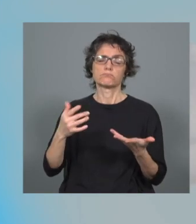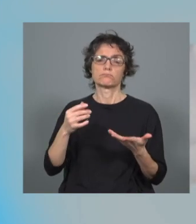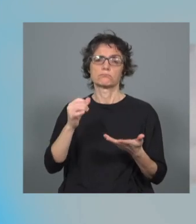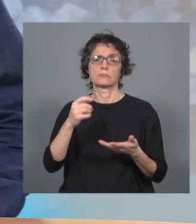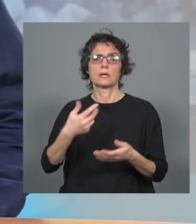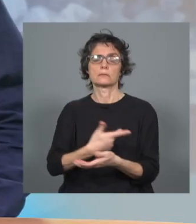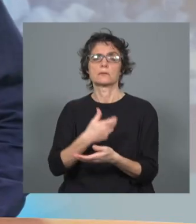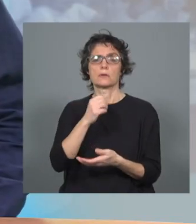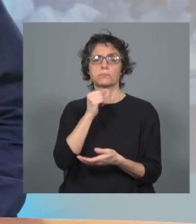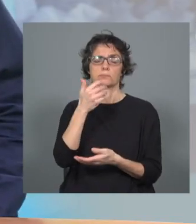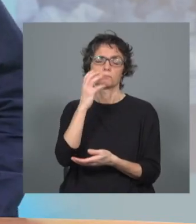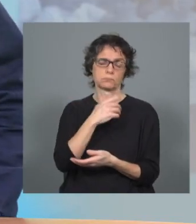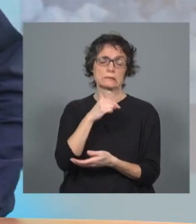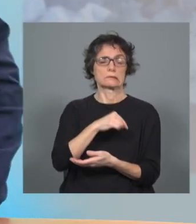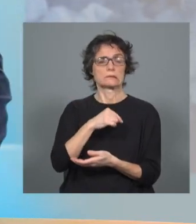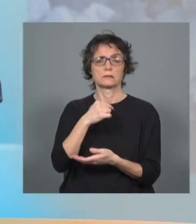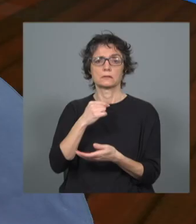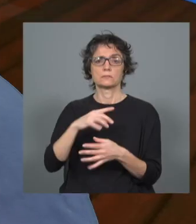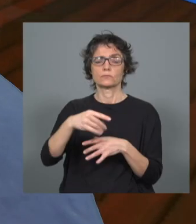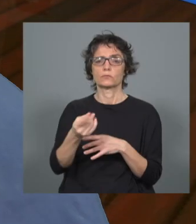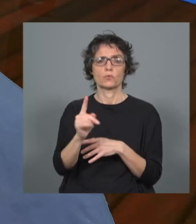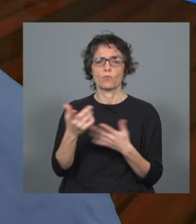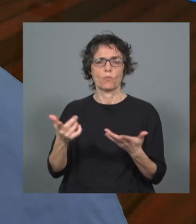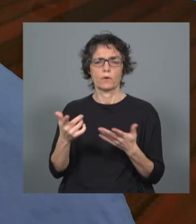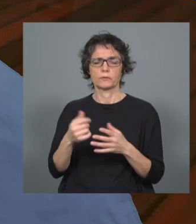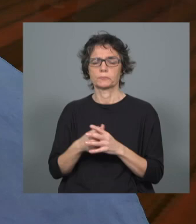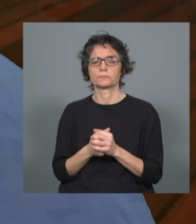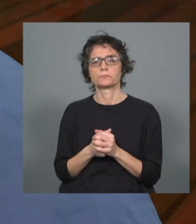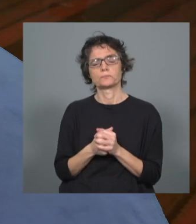Renascença. Cumprimento. Boa tarde, Filipe. Olá, Paulo. Obrigado por estares connosco.